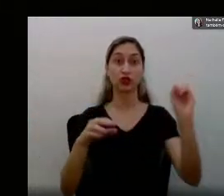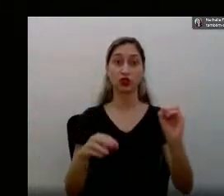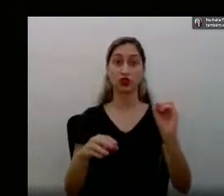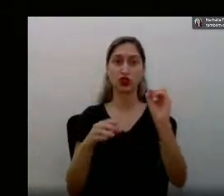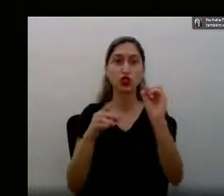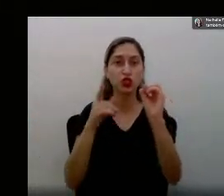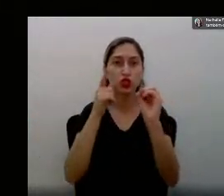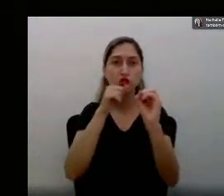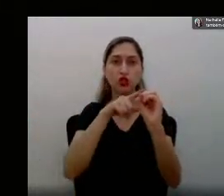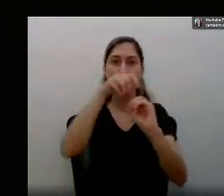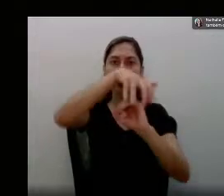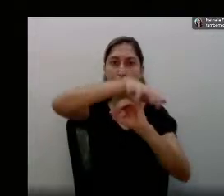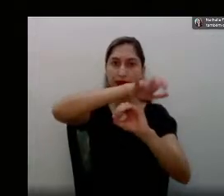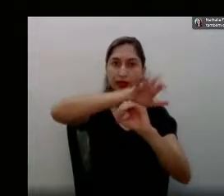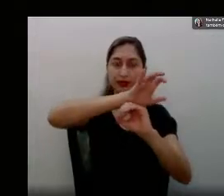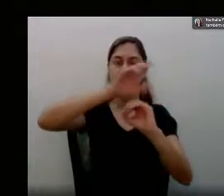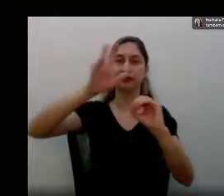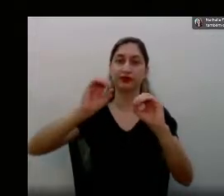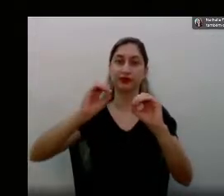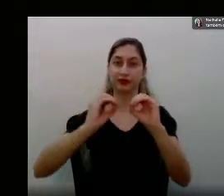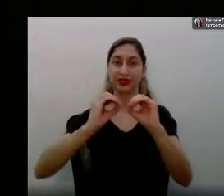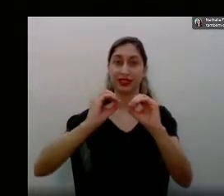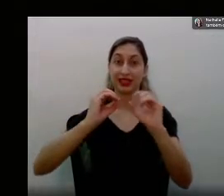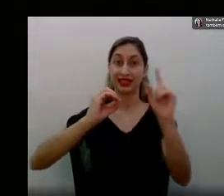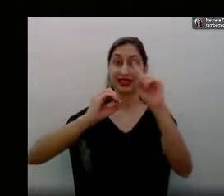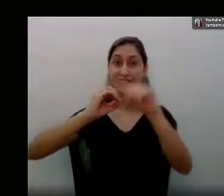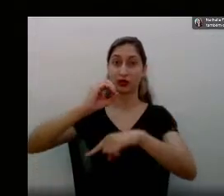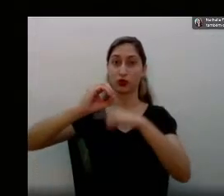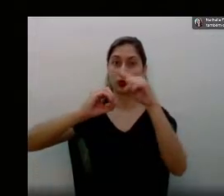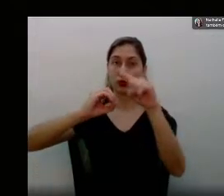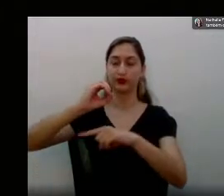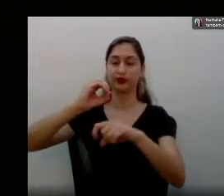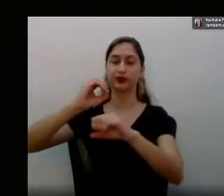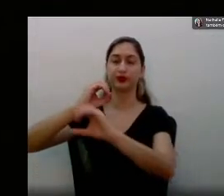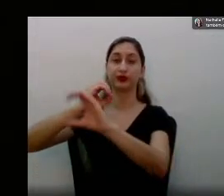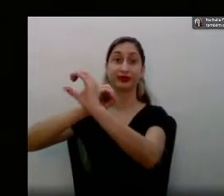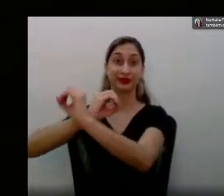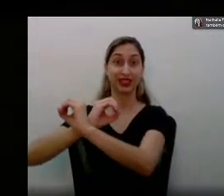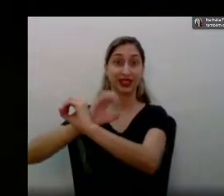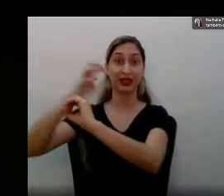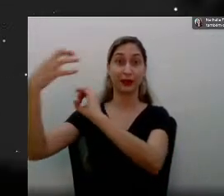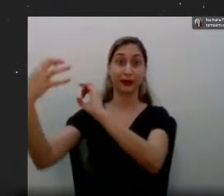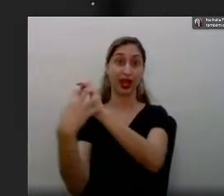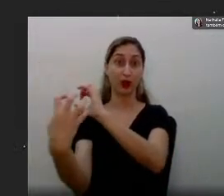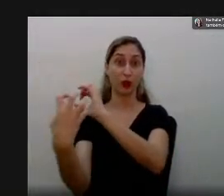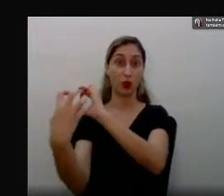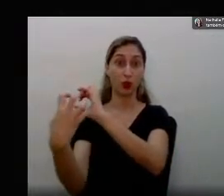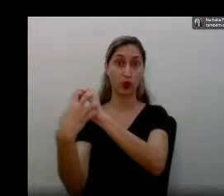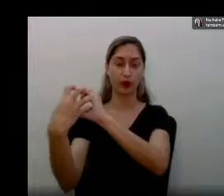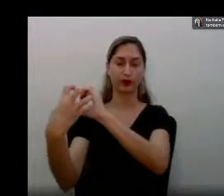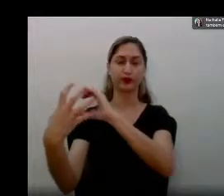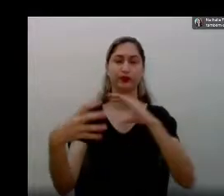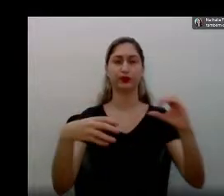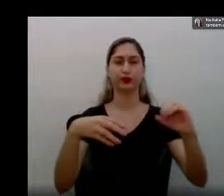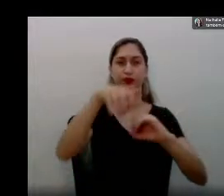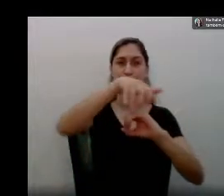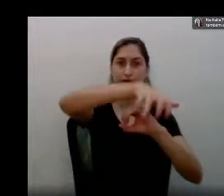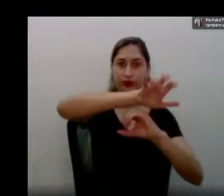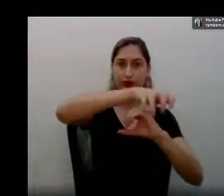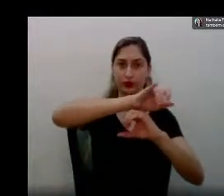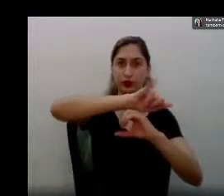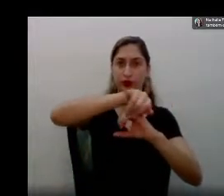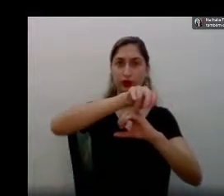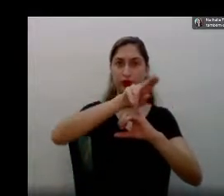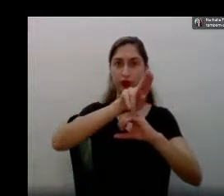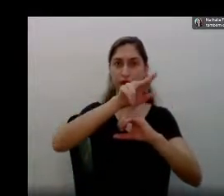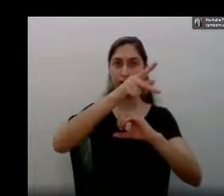juntinhos aqui bem no céu ali né a Mercúrio não é o planeta o melhor planeta e o planeta mais próximo aqui